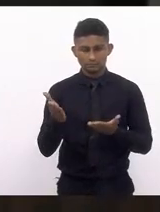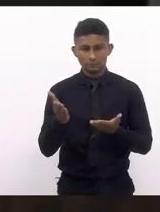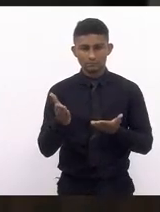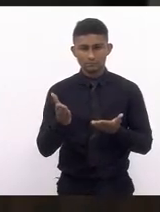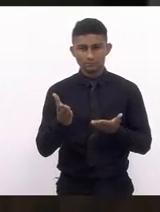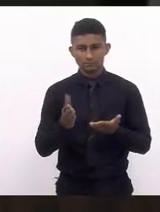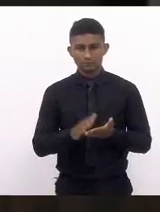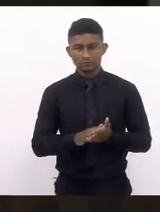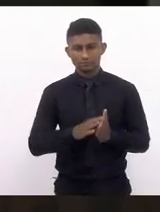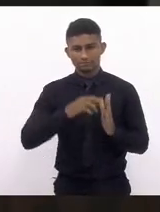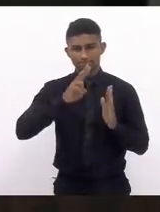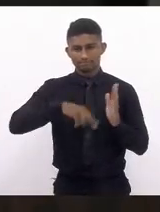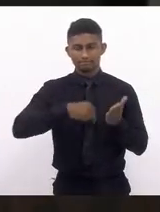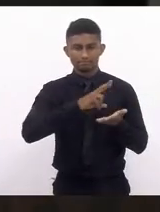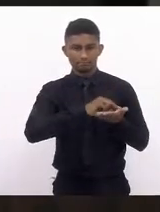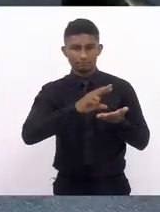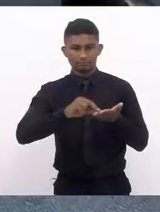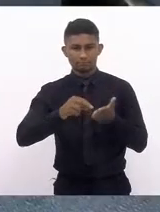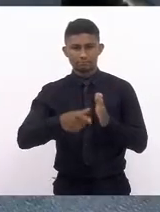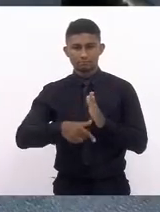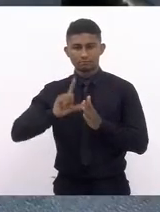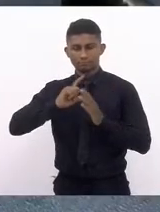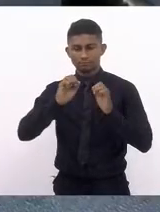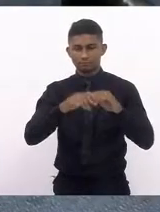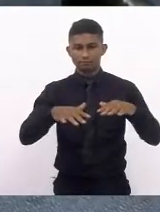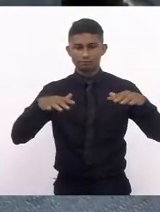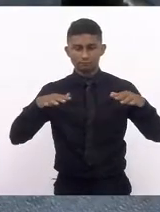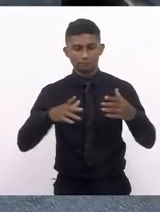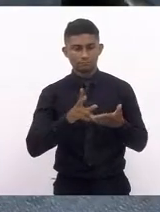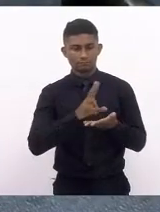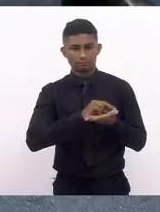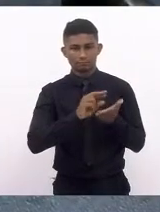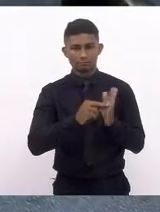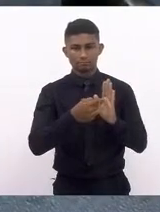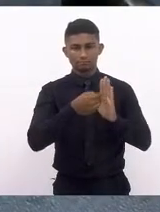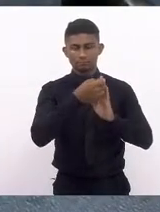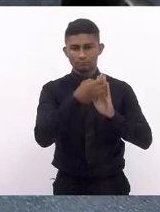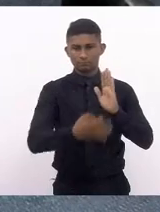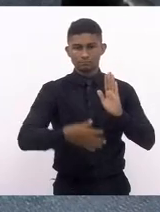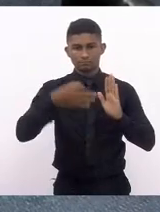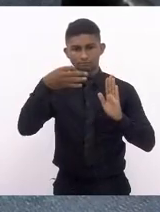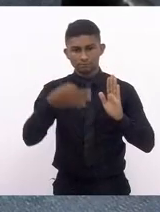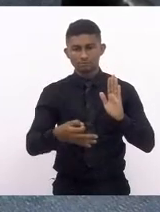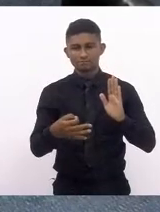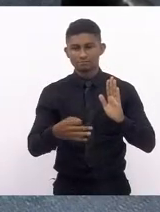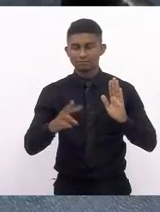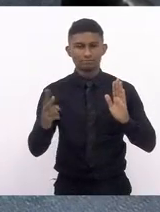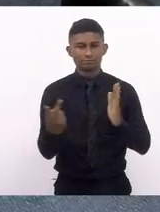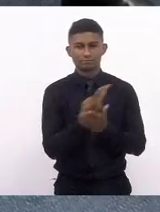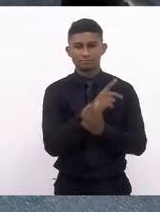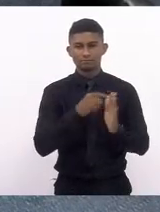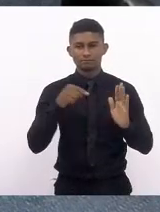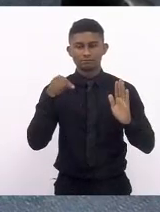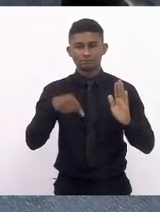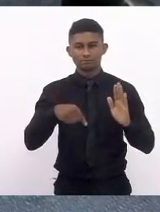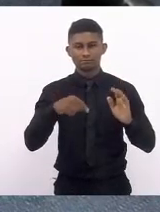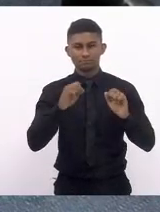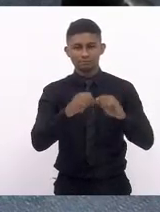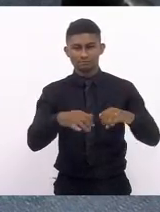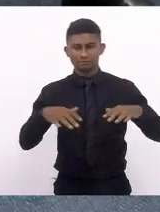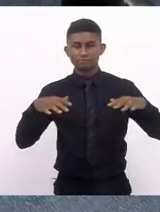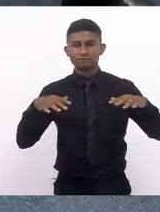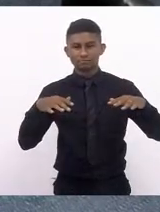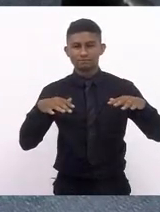ler a ata da sessão anterior até reflete com exatidão ocorrido na 235ª